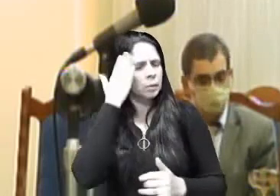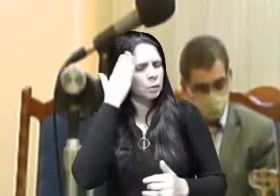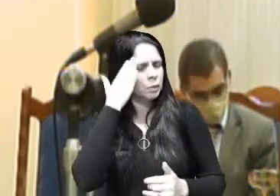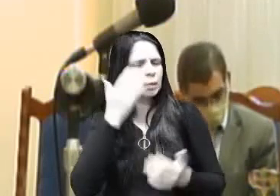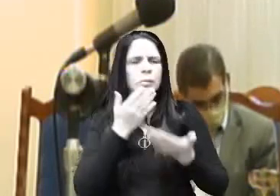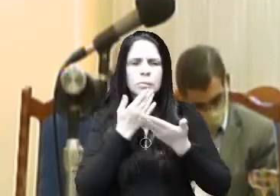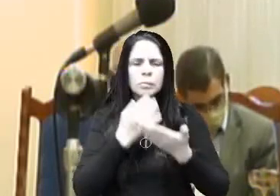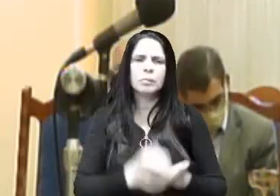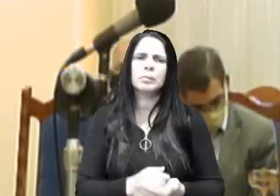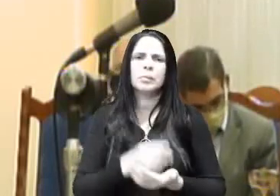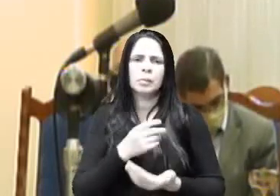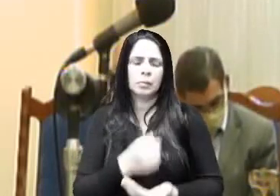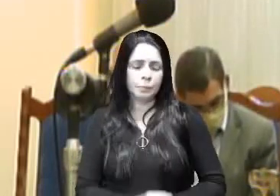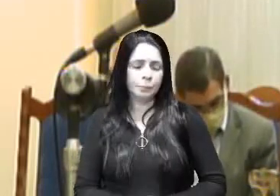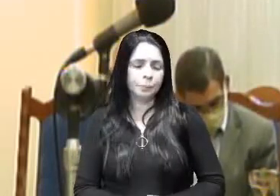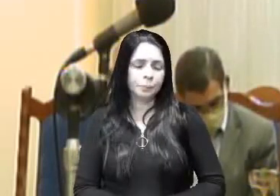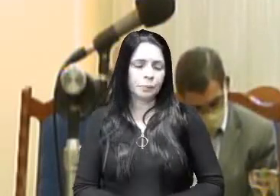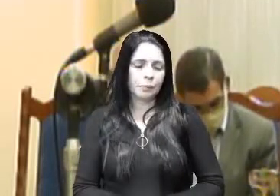nós lemos um texto,